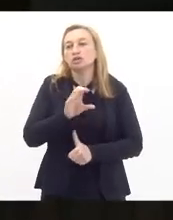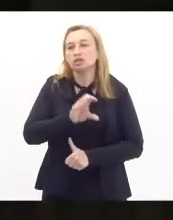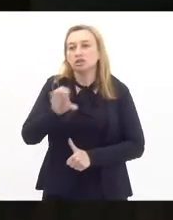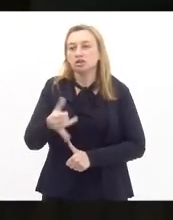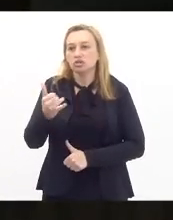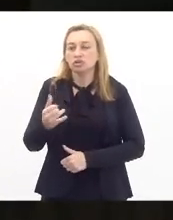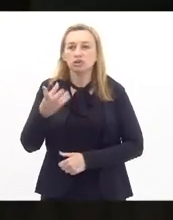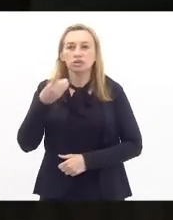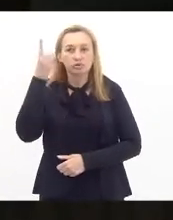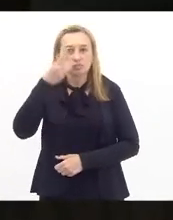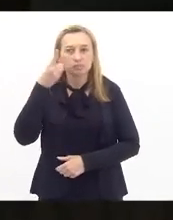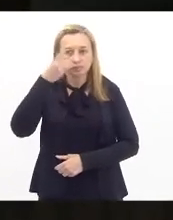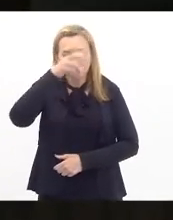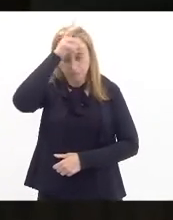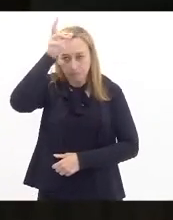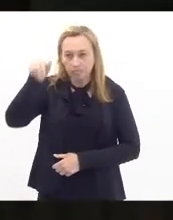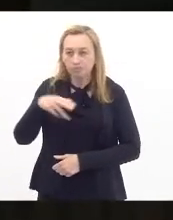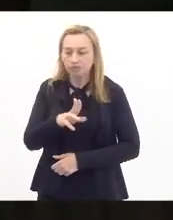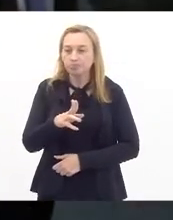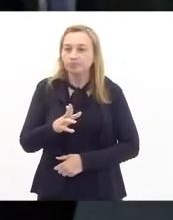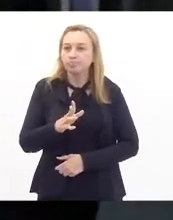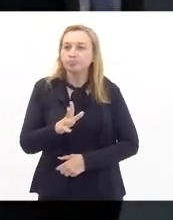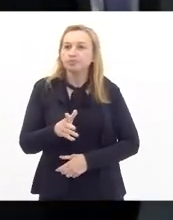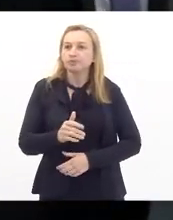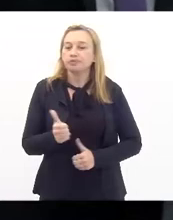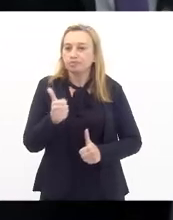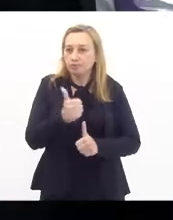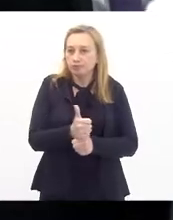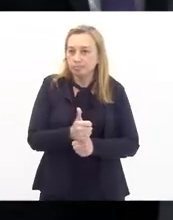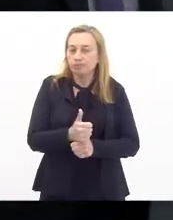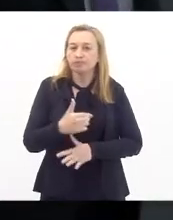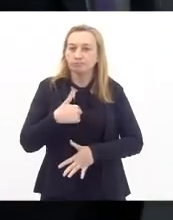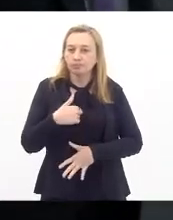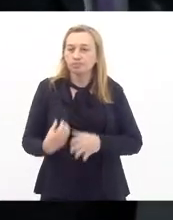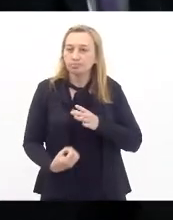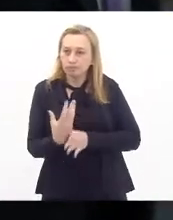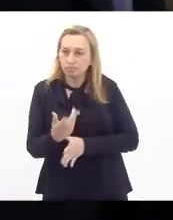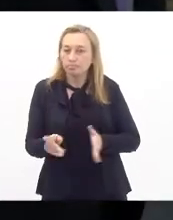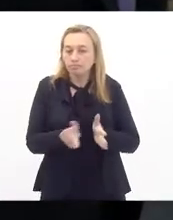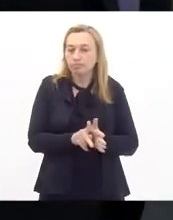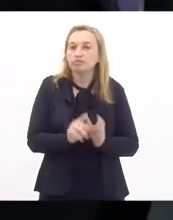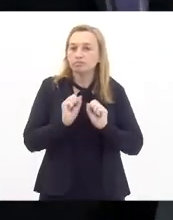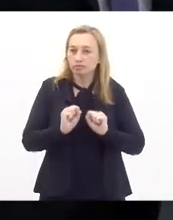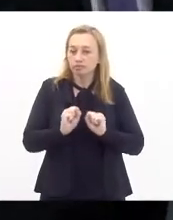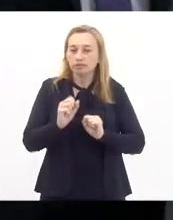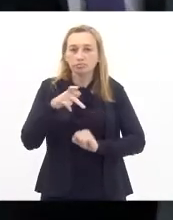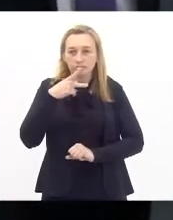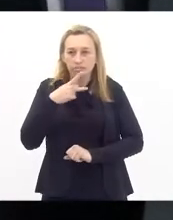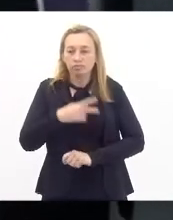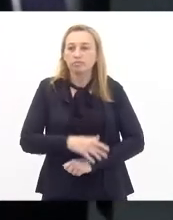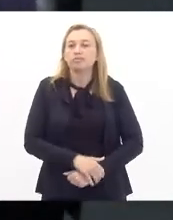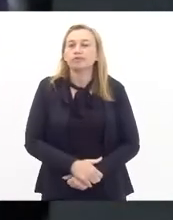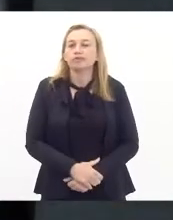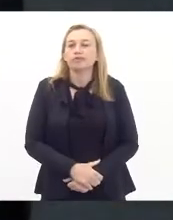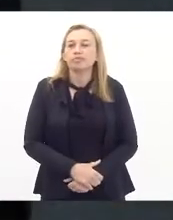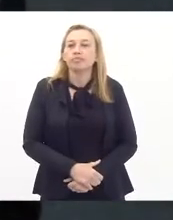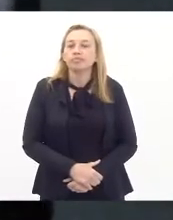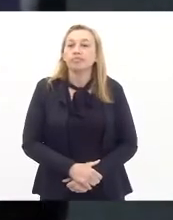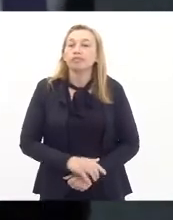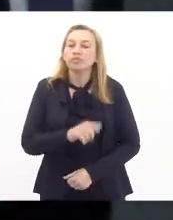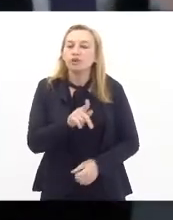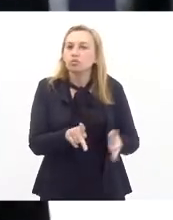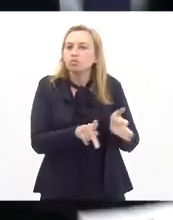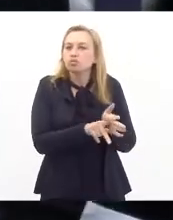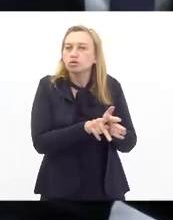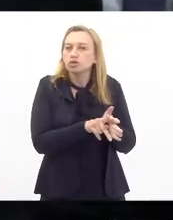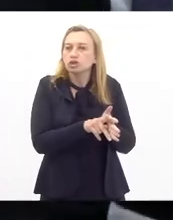do pra da tia Ju é como um substantivo eu mesmo sendo autor do projeto posso dar parecer é esse é